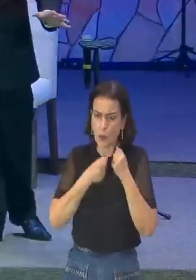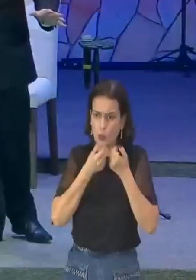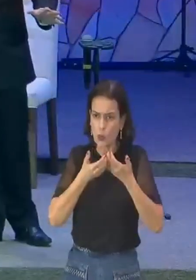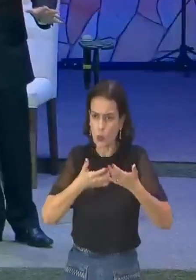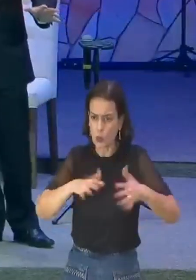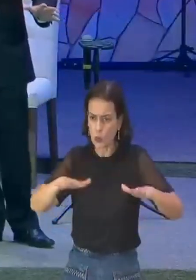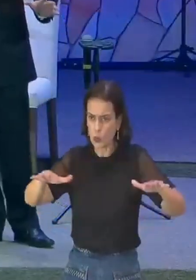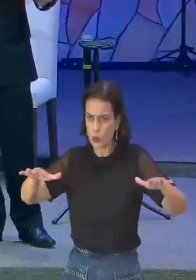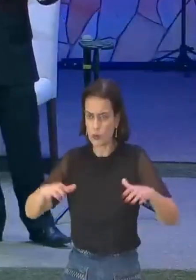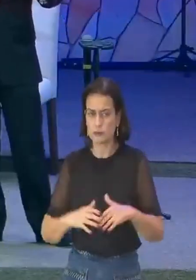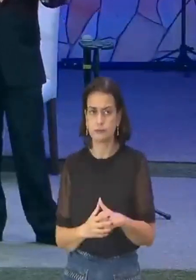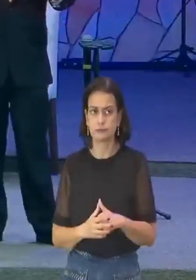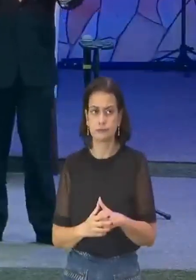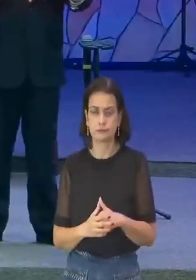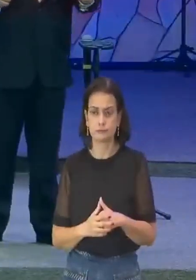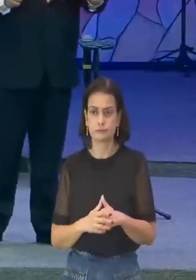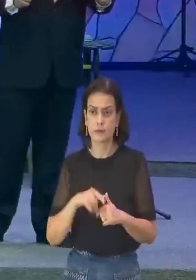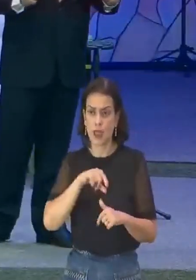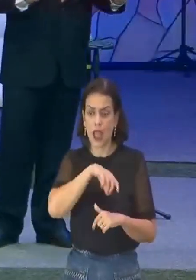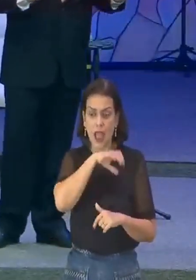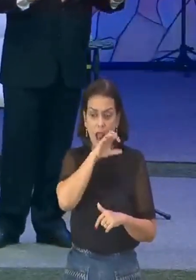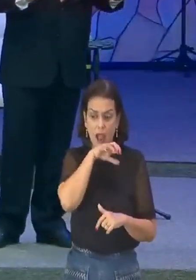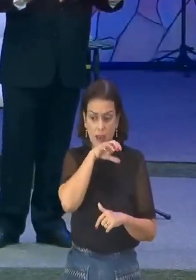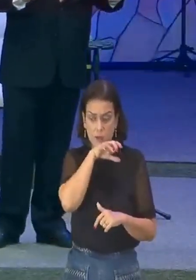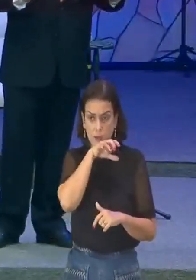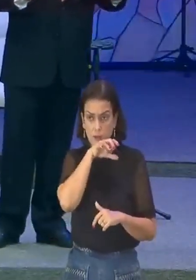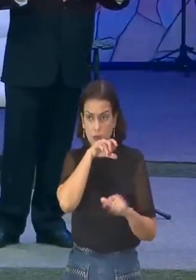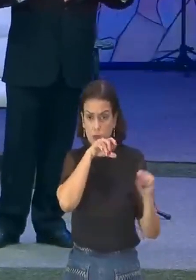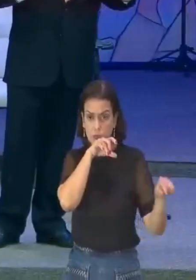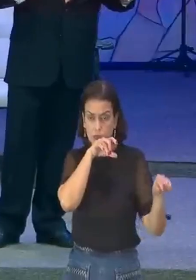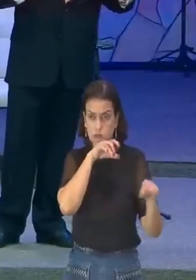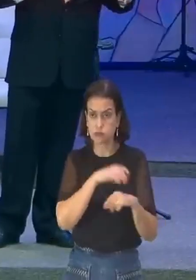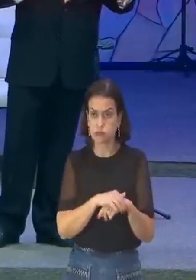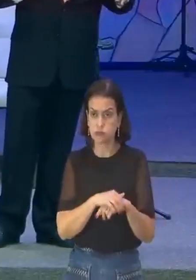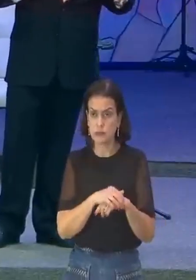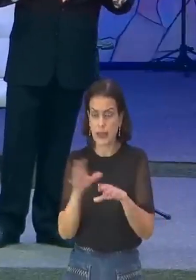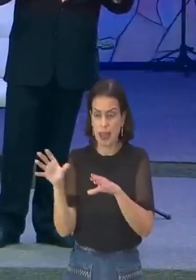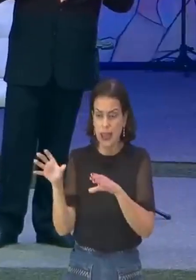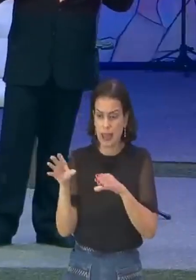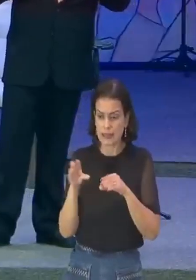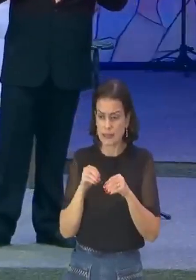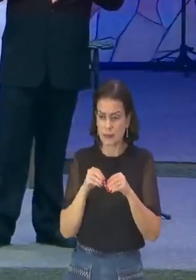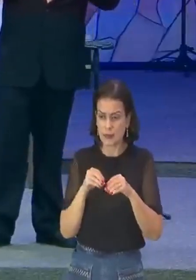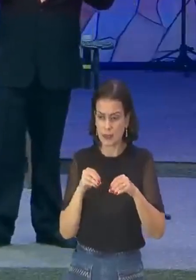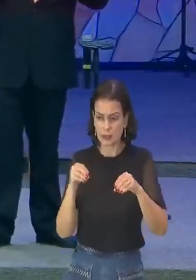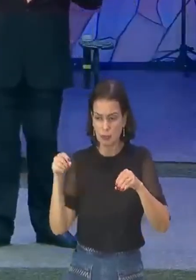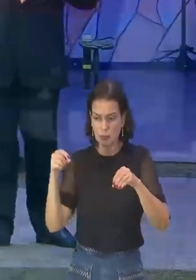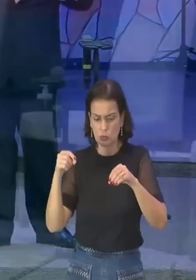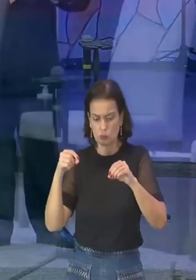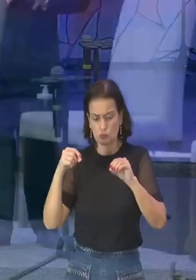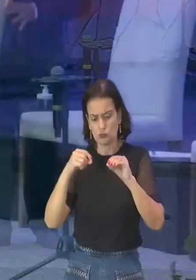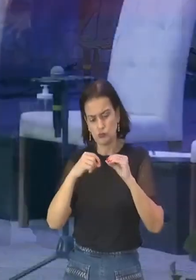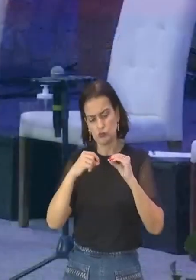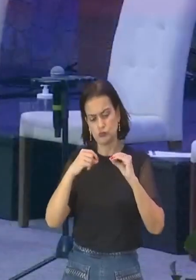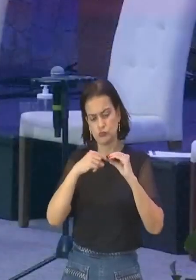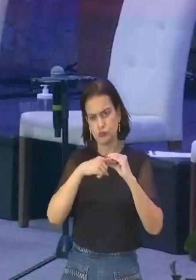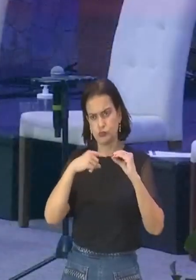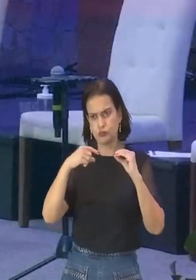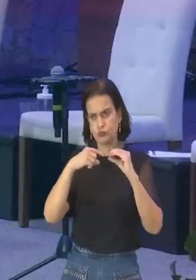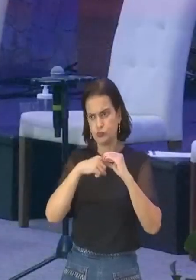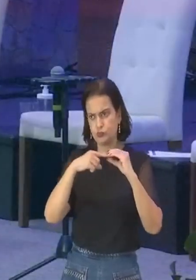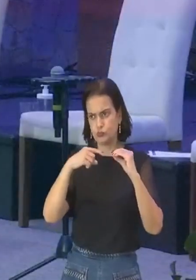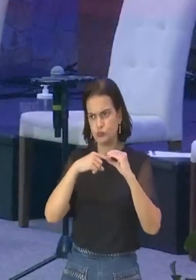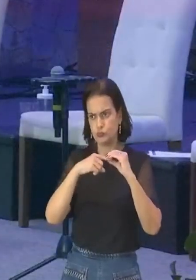marítimas. E esse animal, quando ele recebe então um corpo estranho dentro